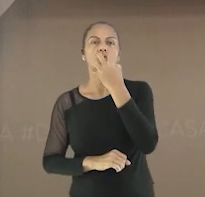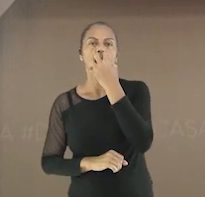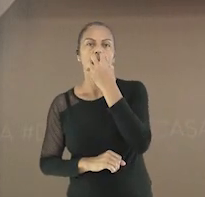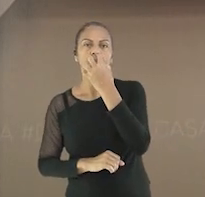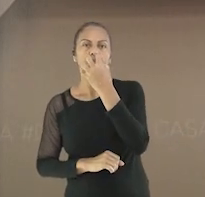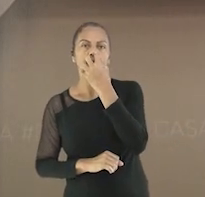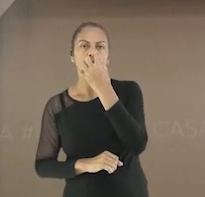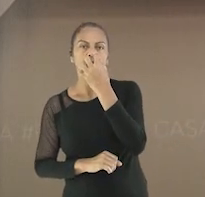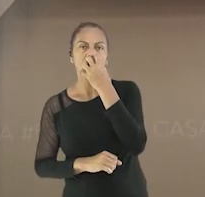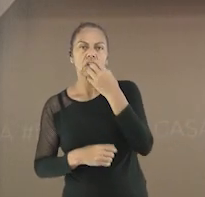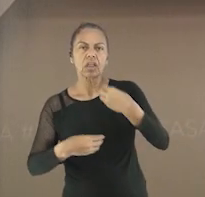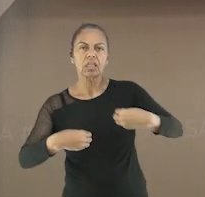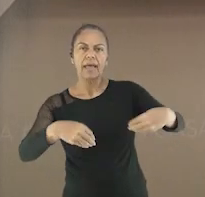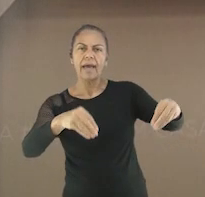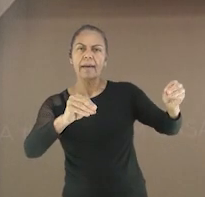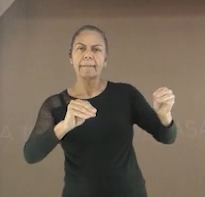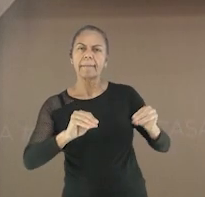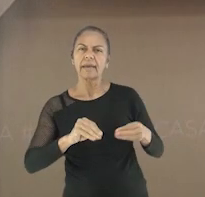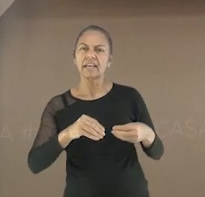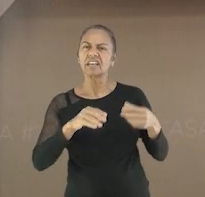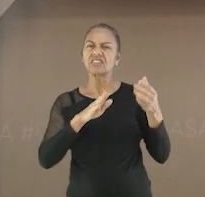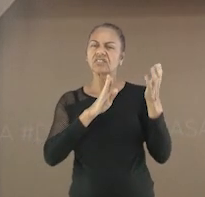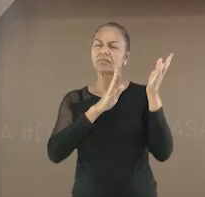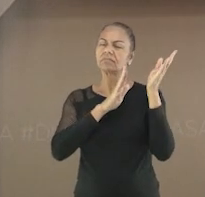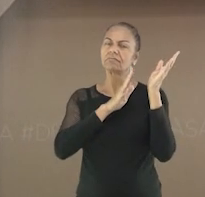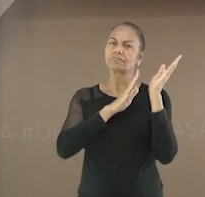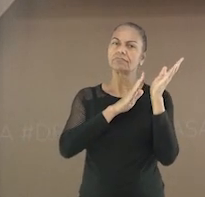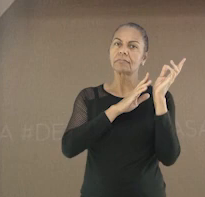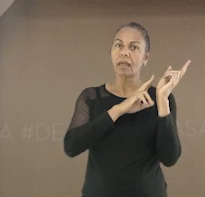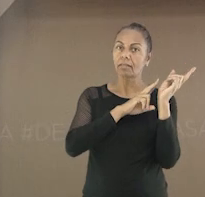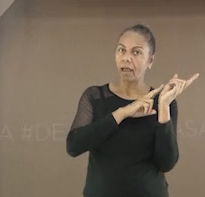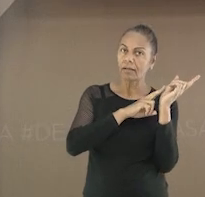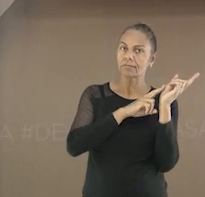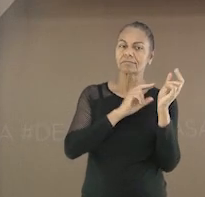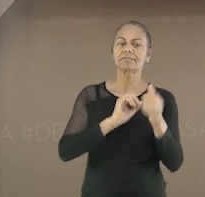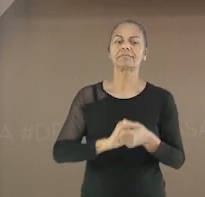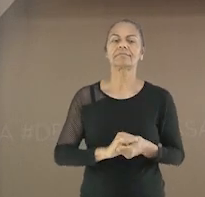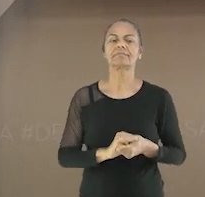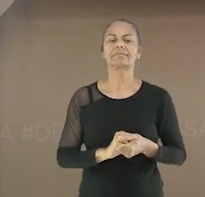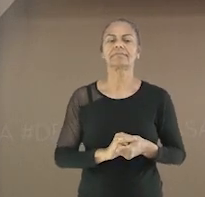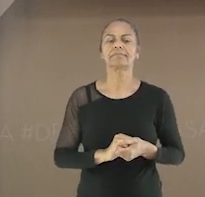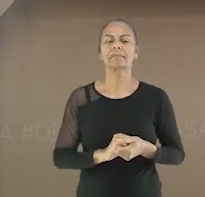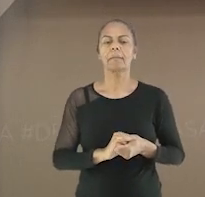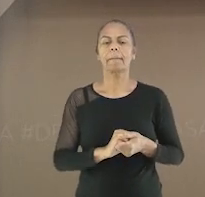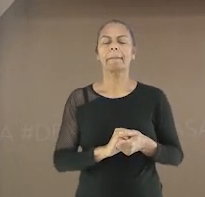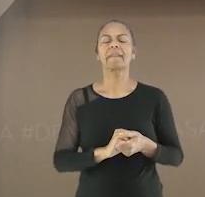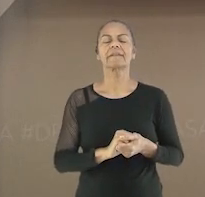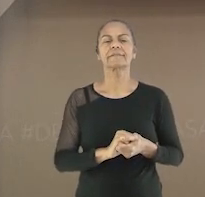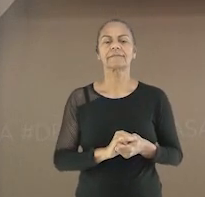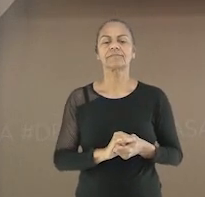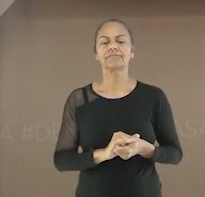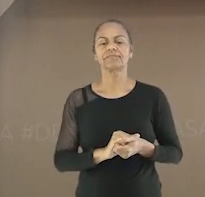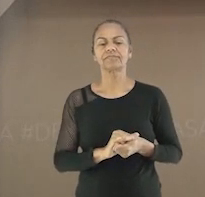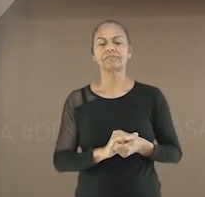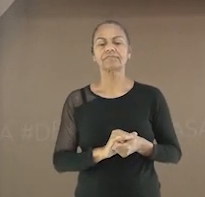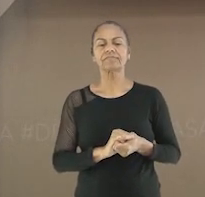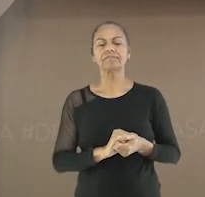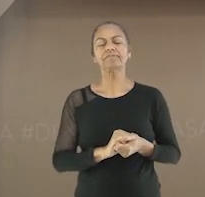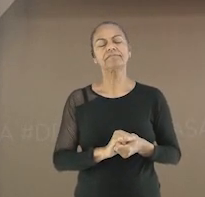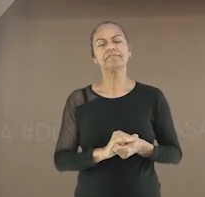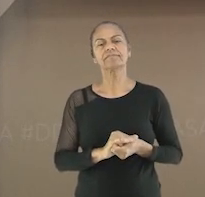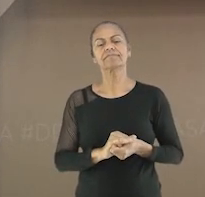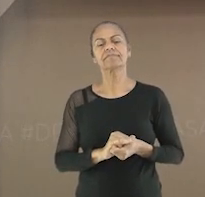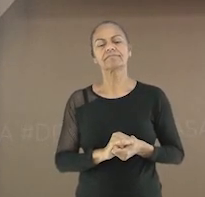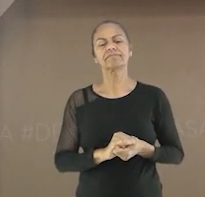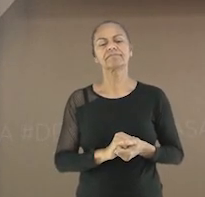frase. O cachorrinho está deitado no tapete. Veja só a frase. O cachorrinho